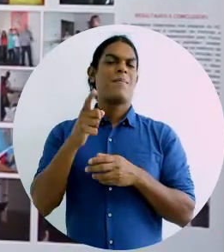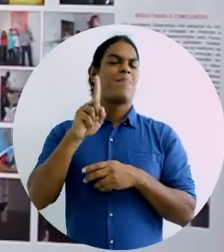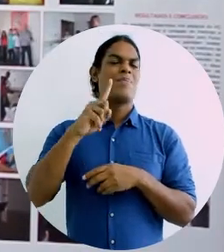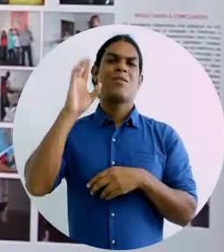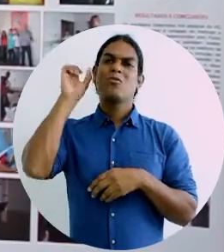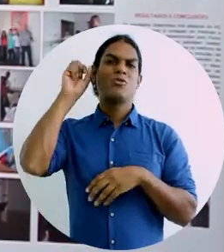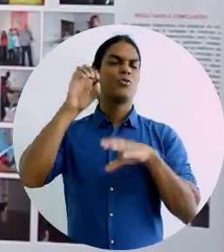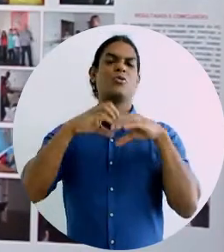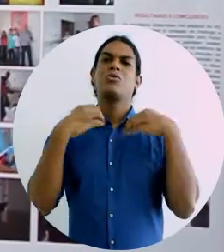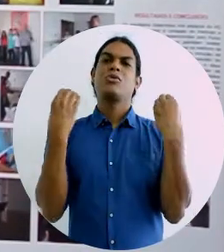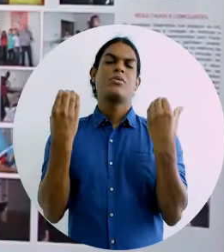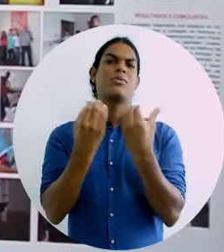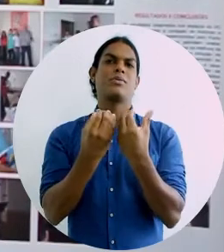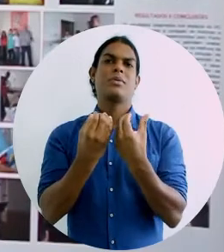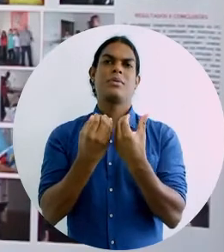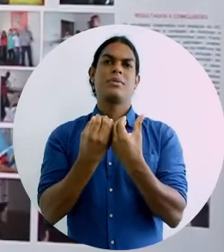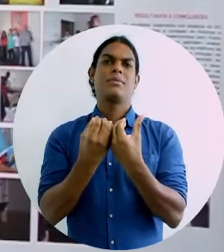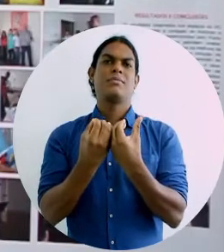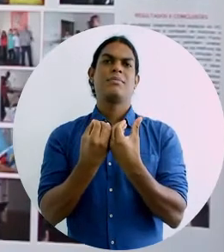comunidade.